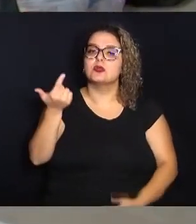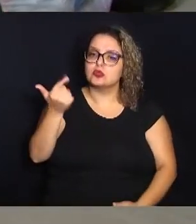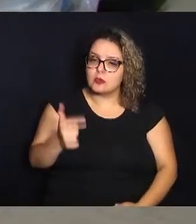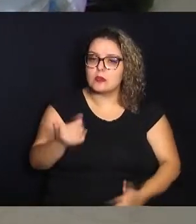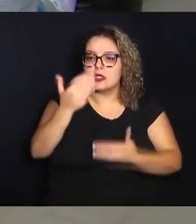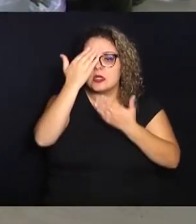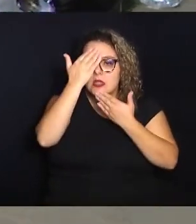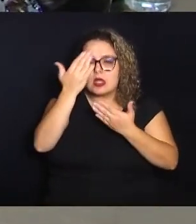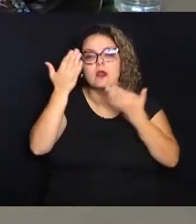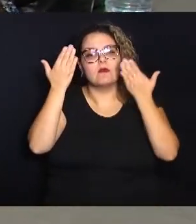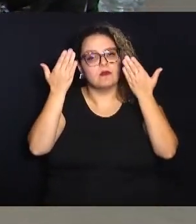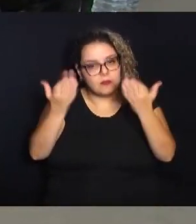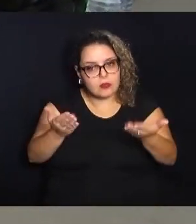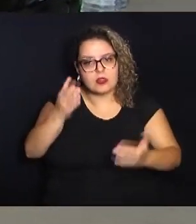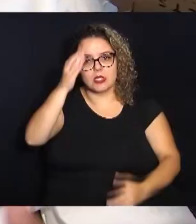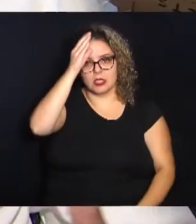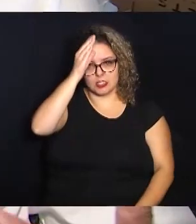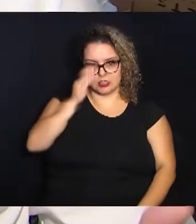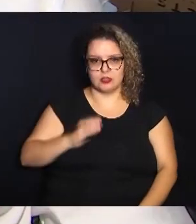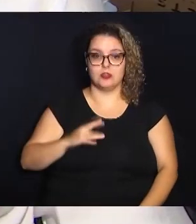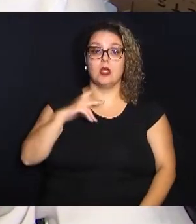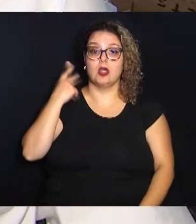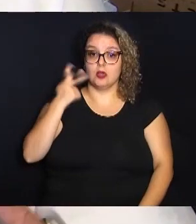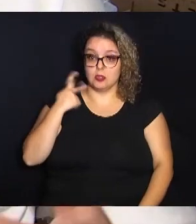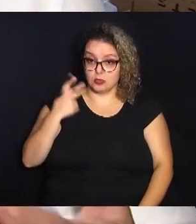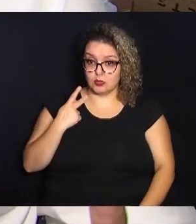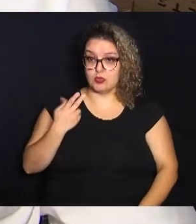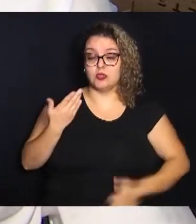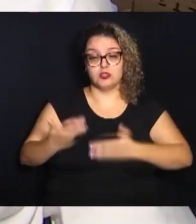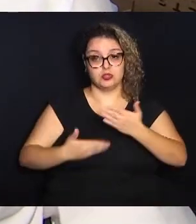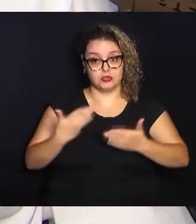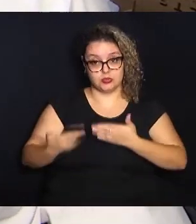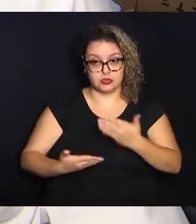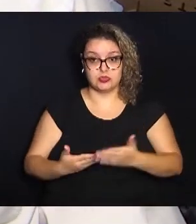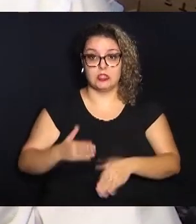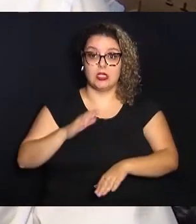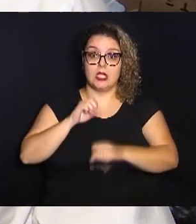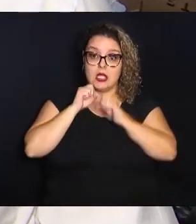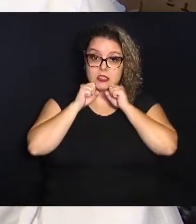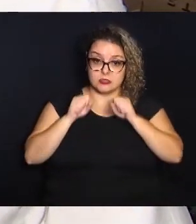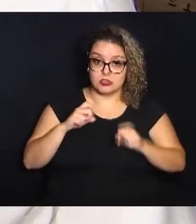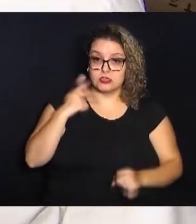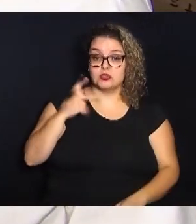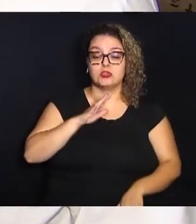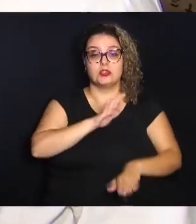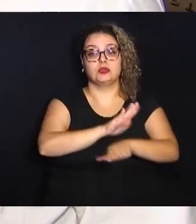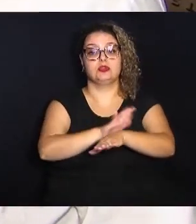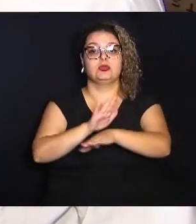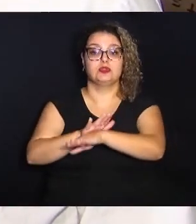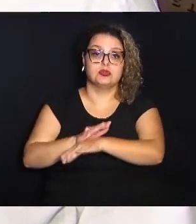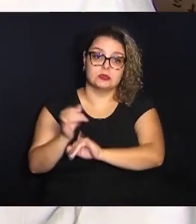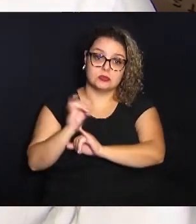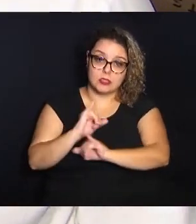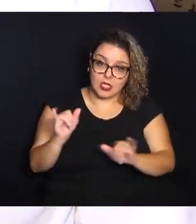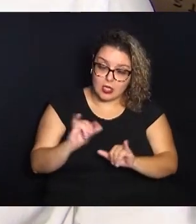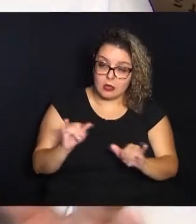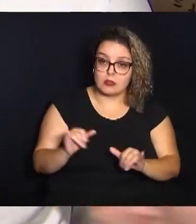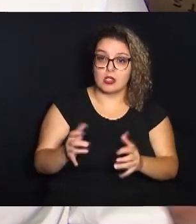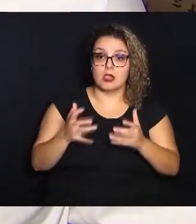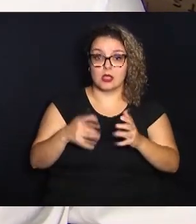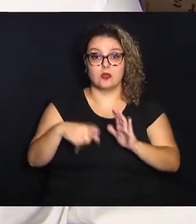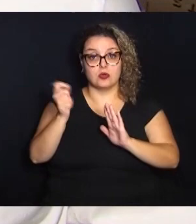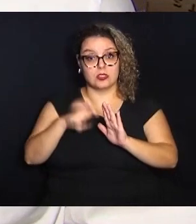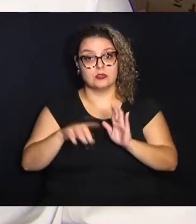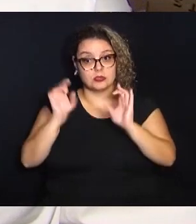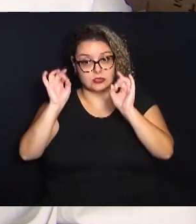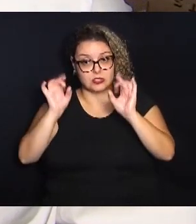vez agradecer a você cidadão aos vereadores servidores assessores e vereadores que contribuíram com a campanha quero fazer